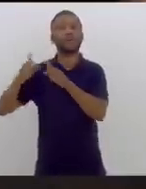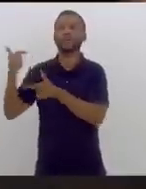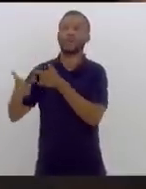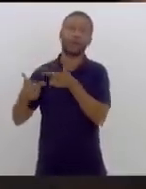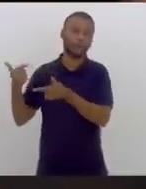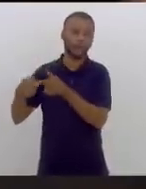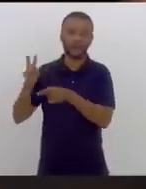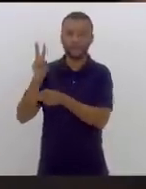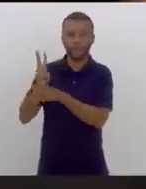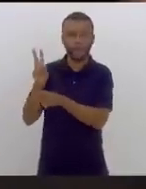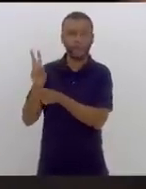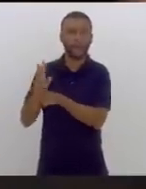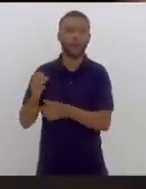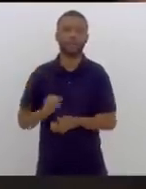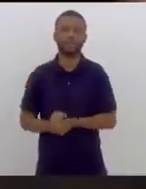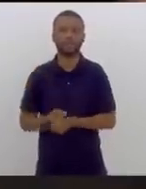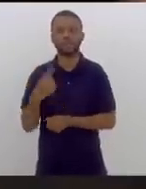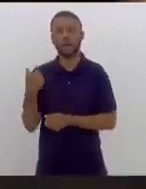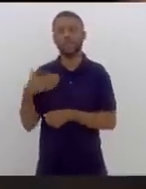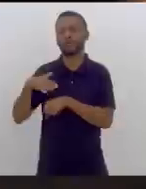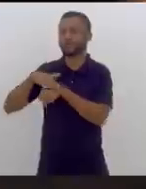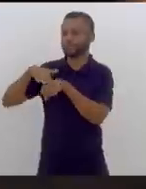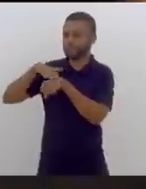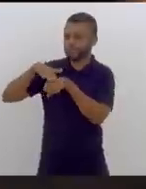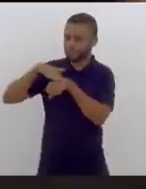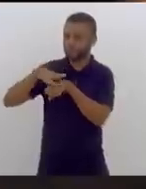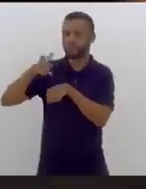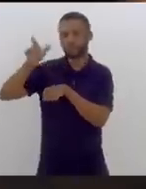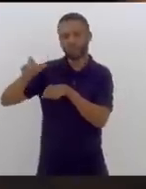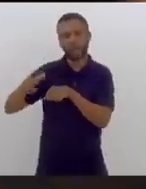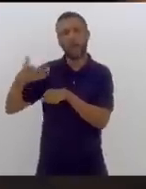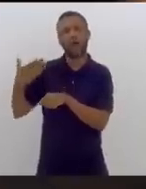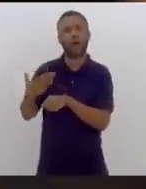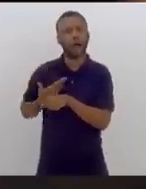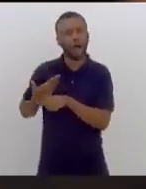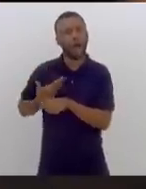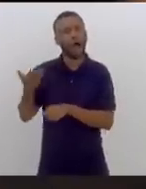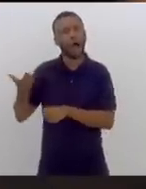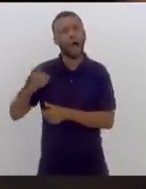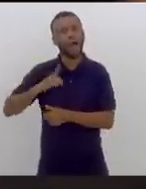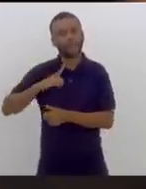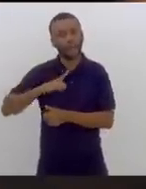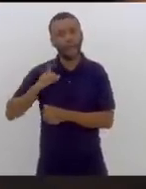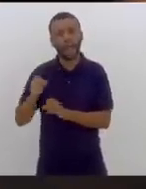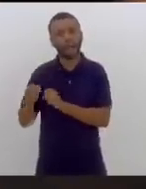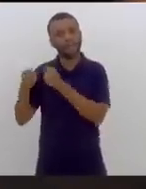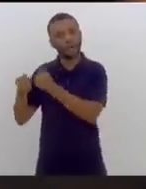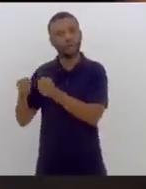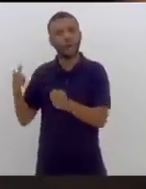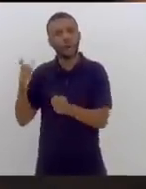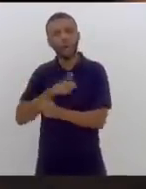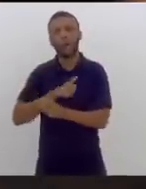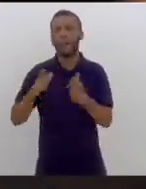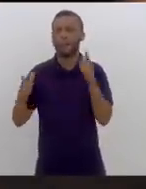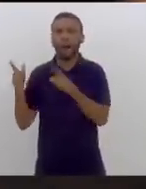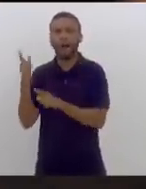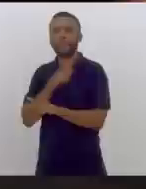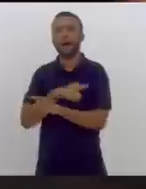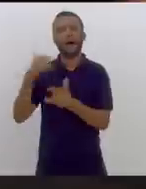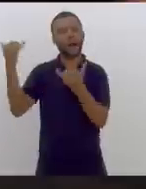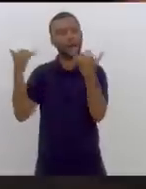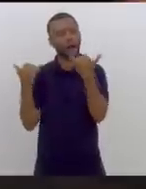Coronel José Ramos a gente conversa muito o senhor o senhor é um cara que que tem a força para chegar e levar essas informações